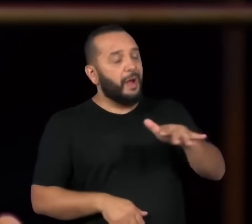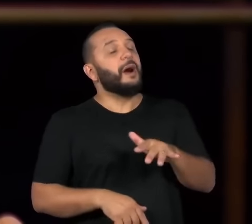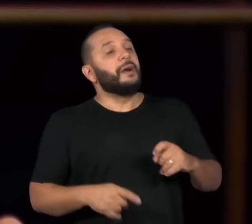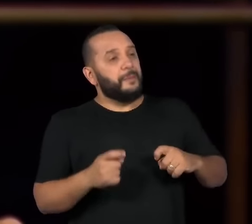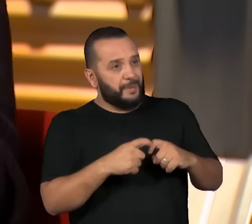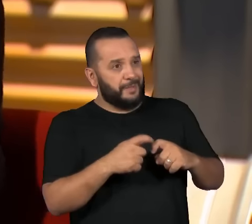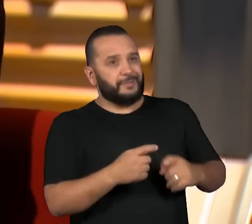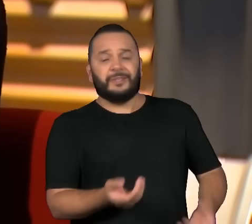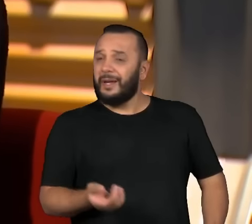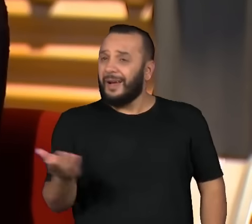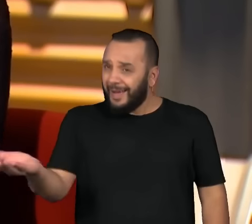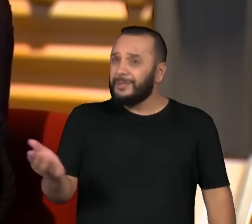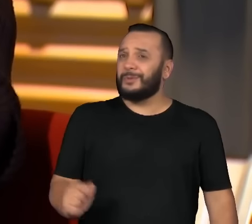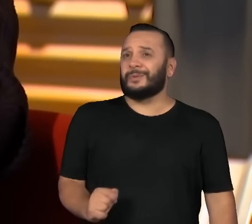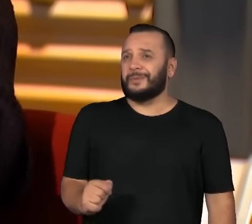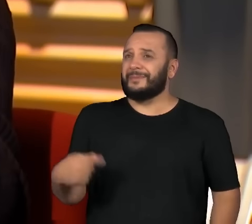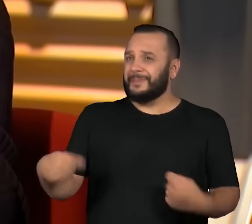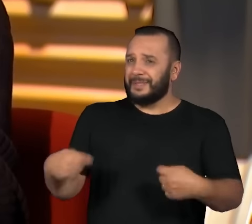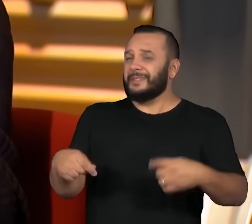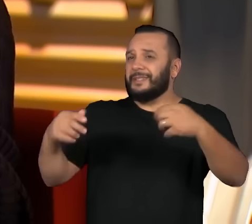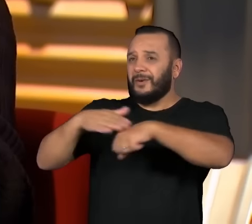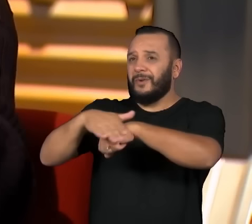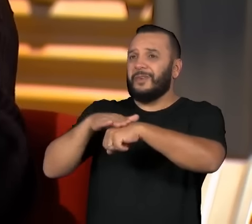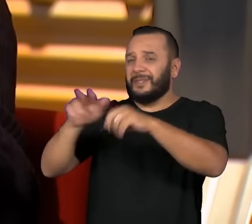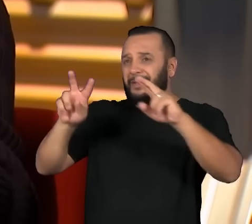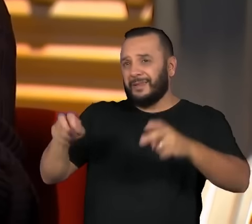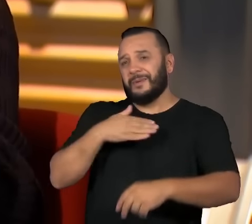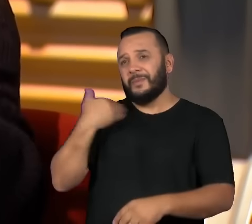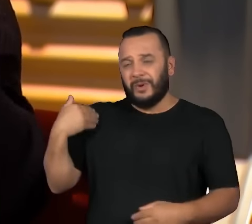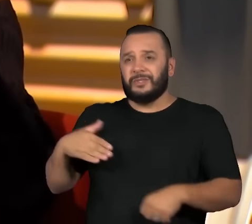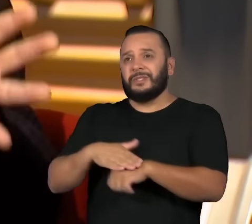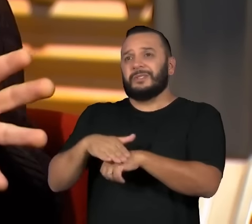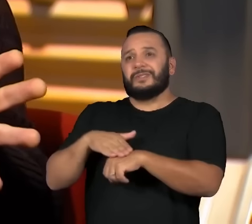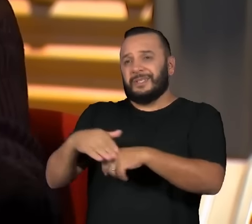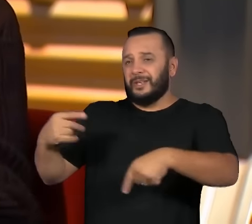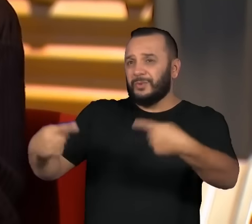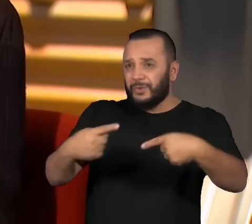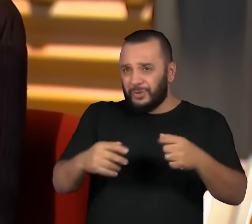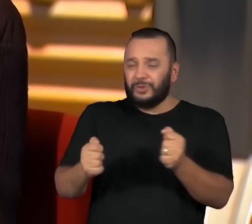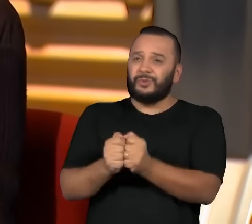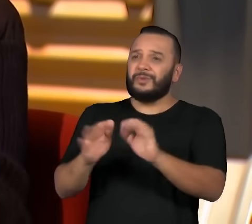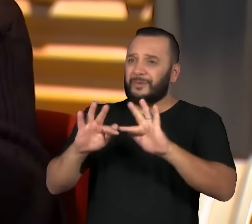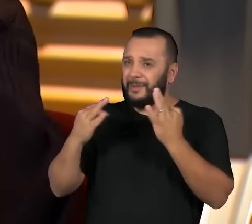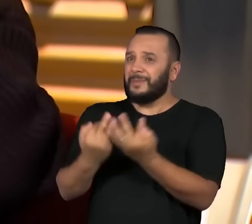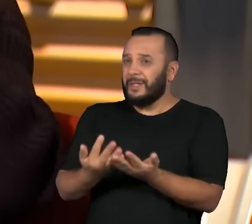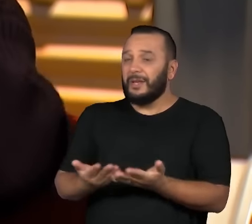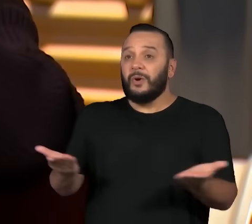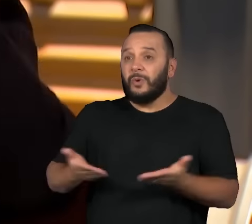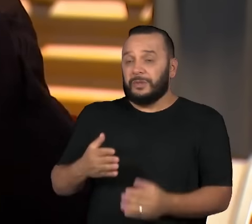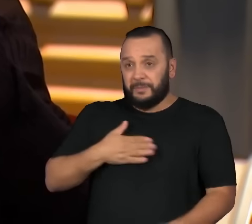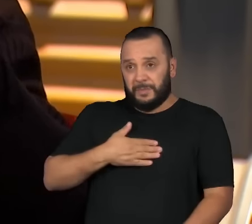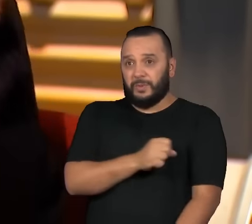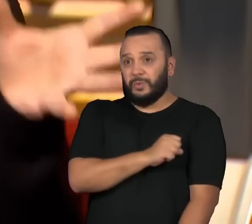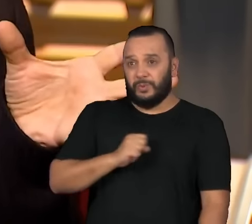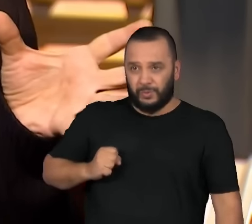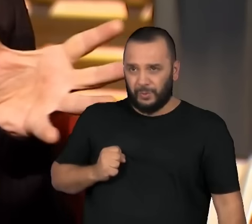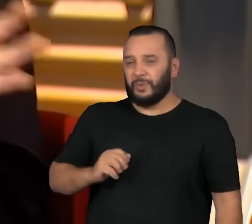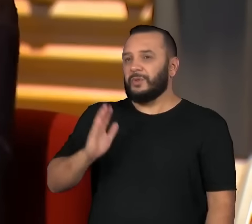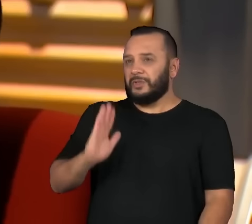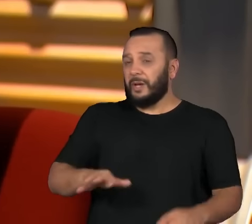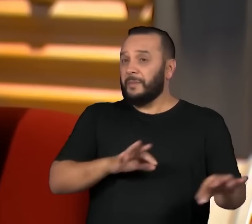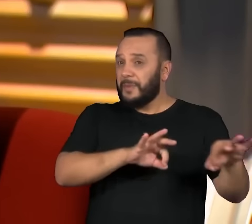tudo. Então é isso que a gente precisa. A gente precisa falar sobre isso, discutir em família. Hoje, meu sogro e minha sogra já estão preparando